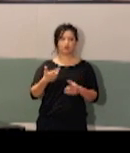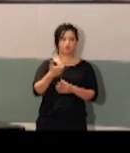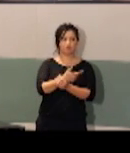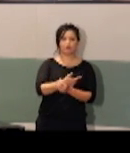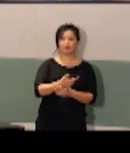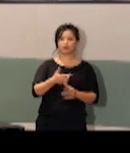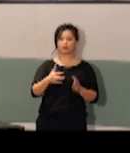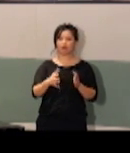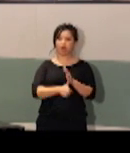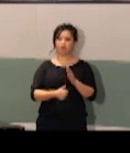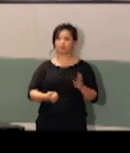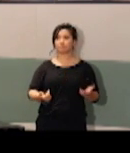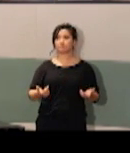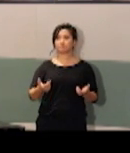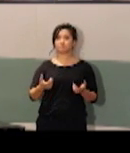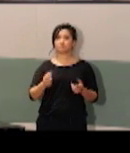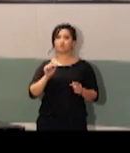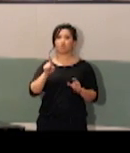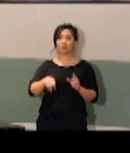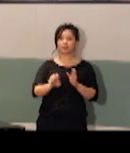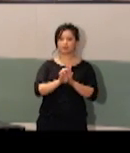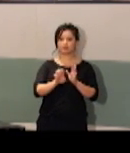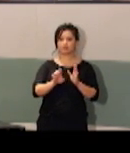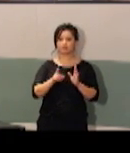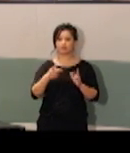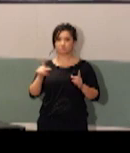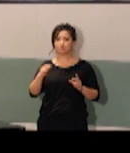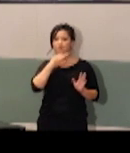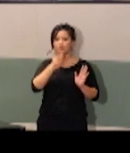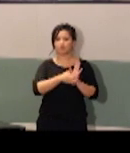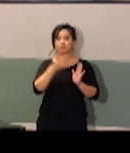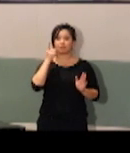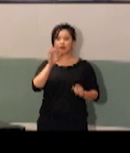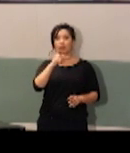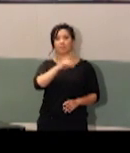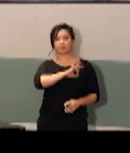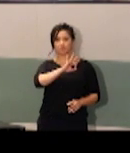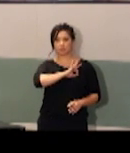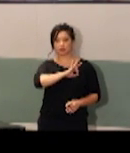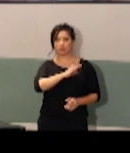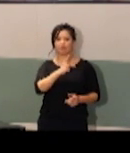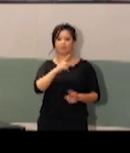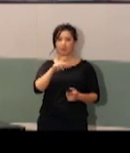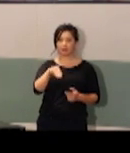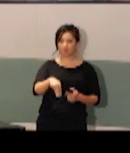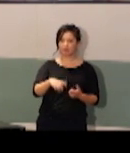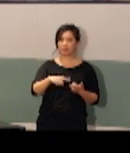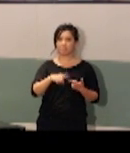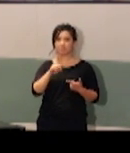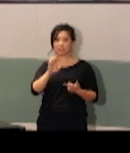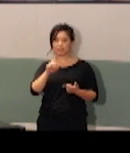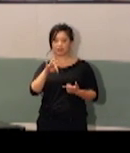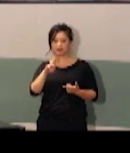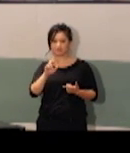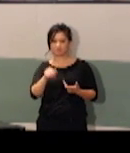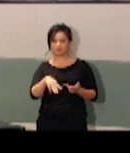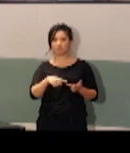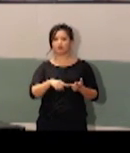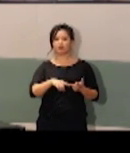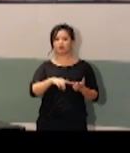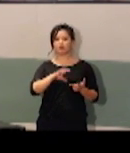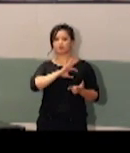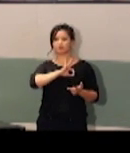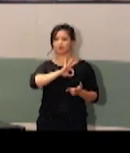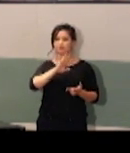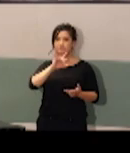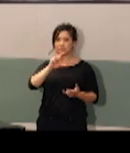estruturas estratégicas, políticas salariais da PM, DETRAN e Polícia Civil, bem como, por fim, da desigualdade salarial entre os